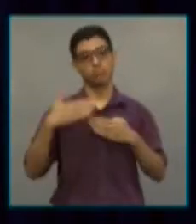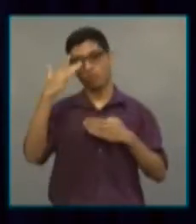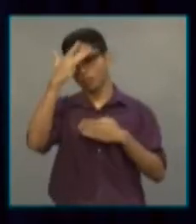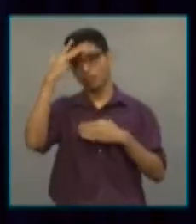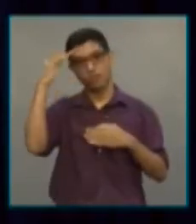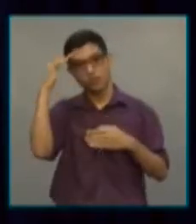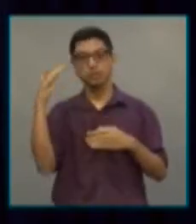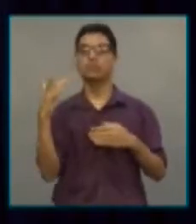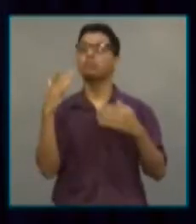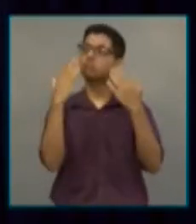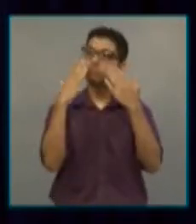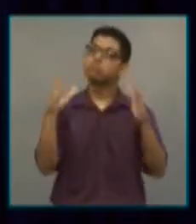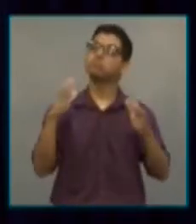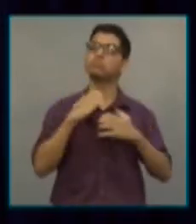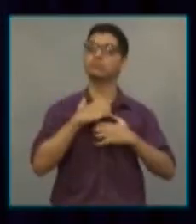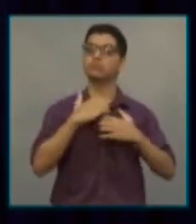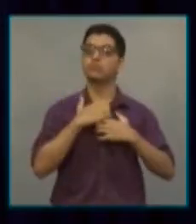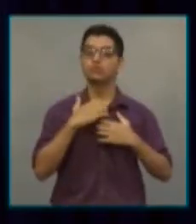muito difícil para a advocacia.